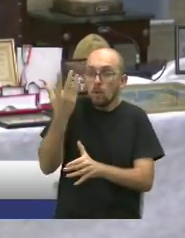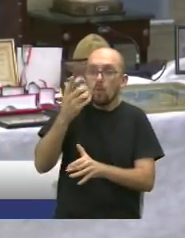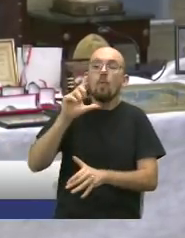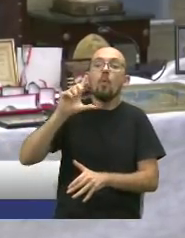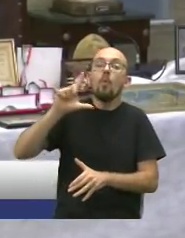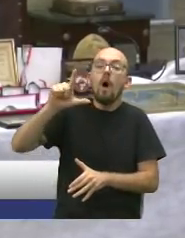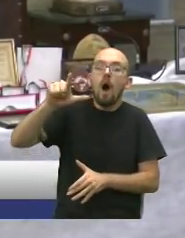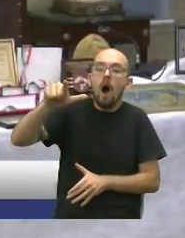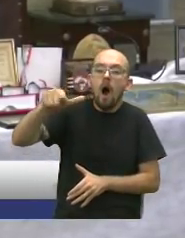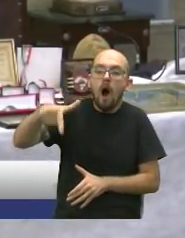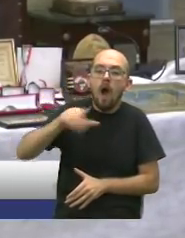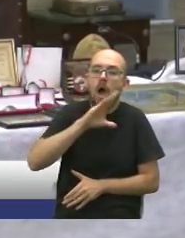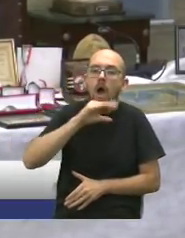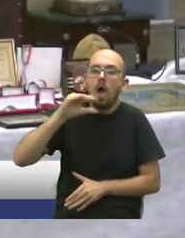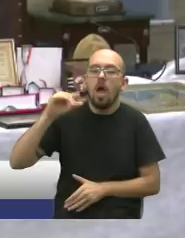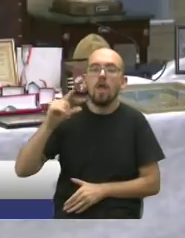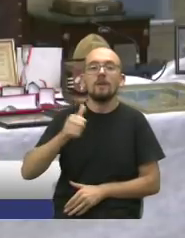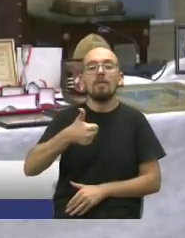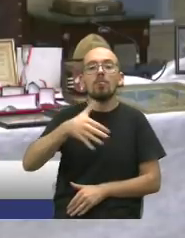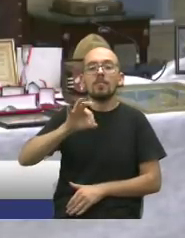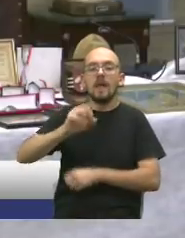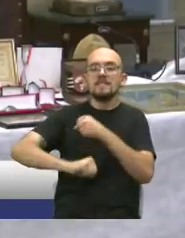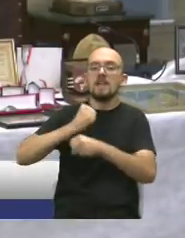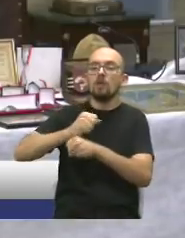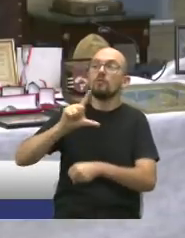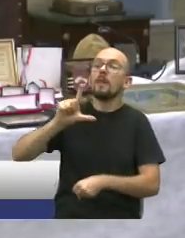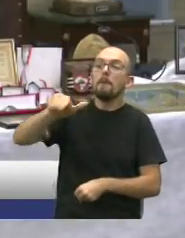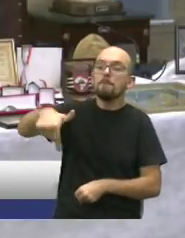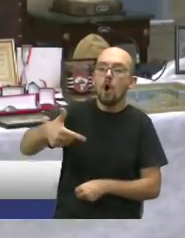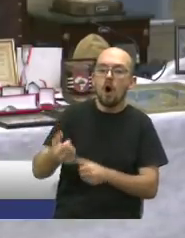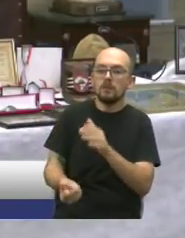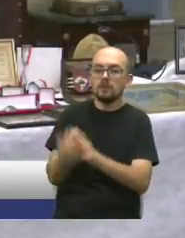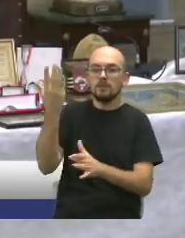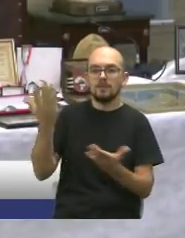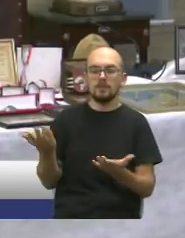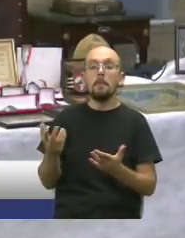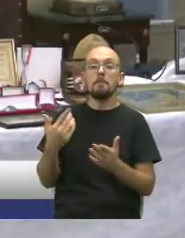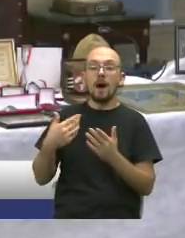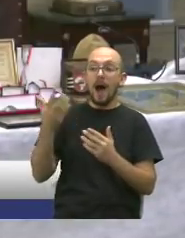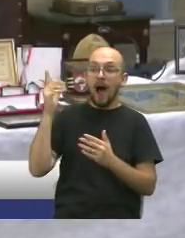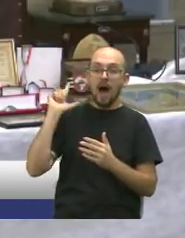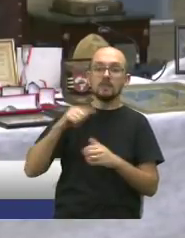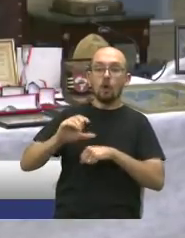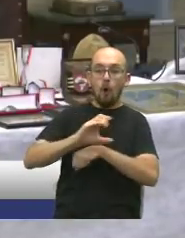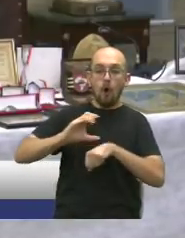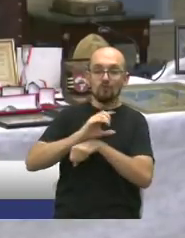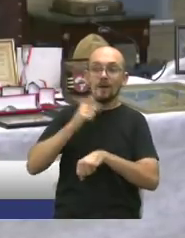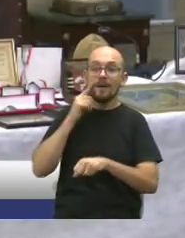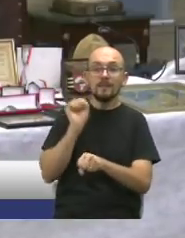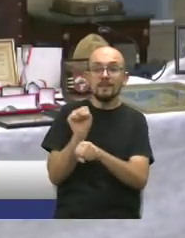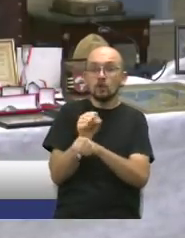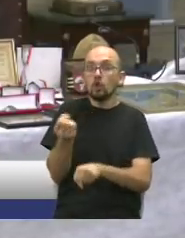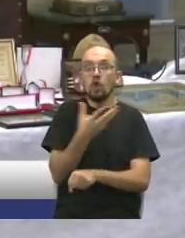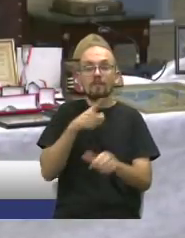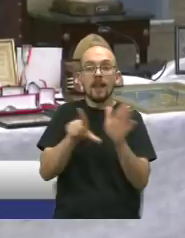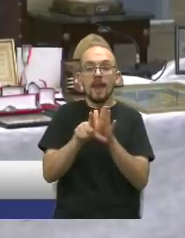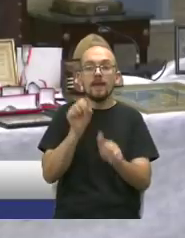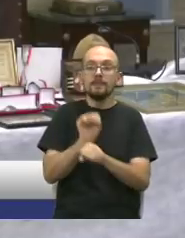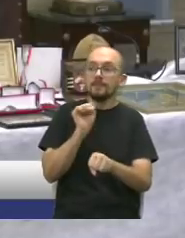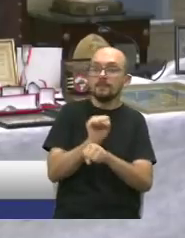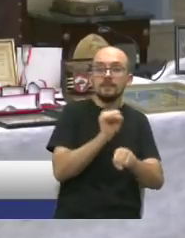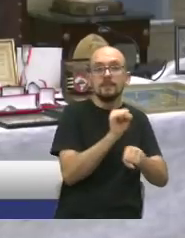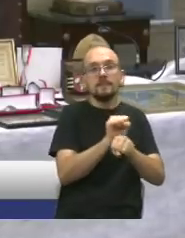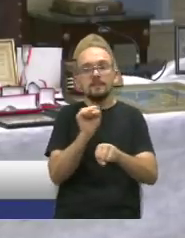anos depois da sua Revolução de 30. E simplesmente, cadê a Constituição que tanto sonhamos? Novas leis para o país. Cadê as